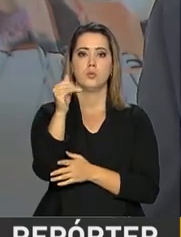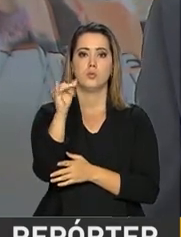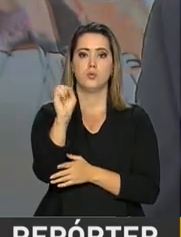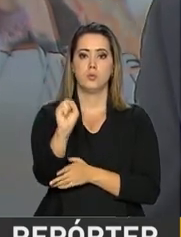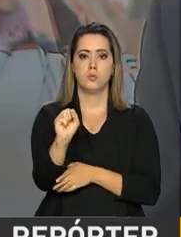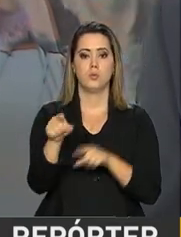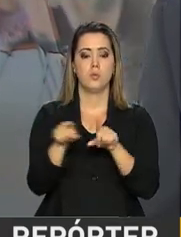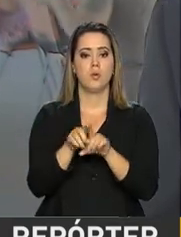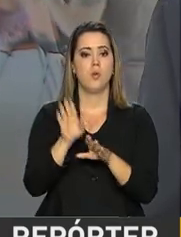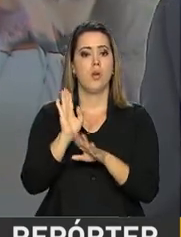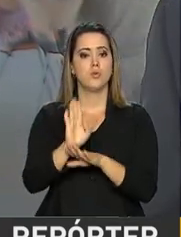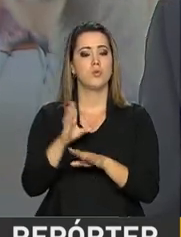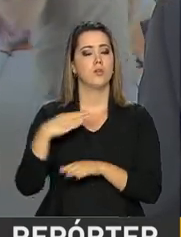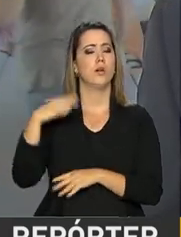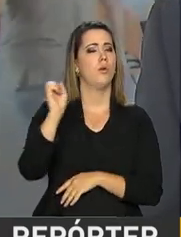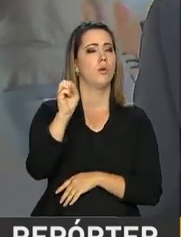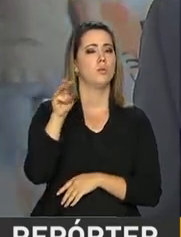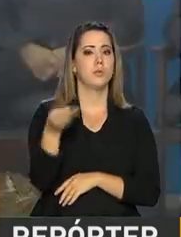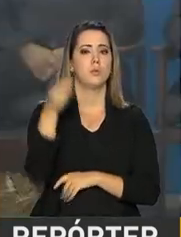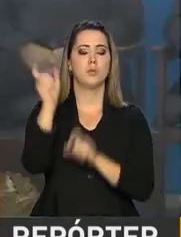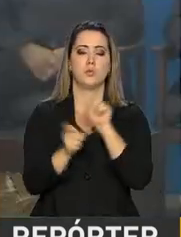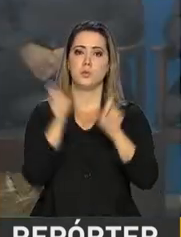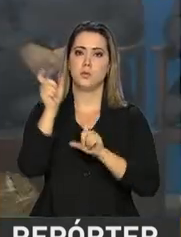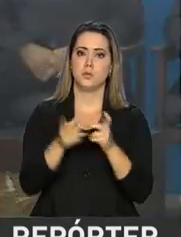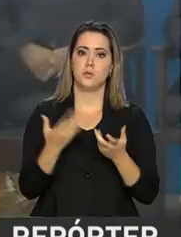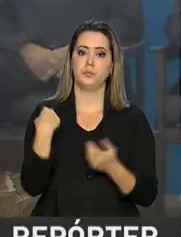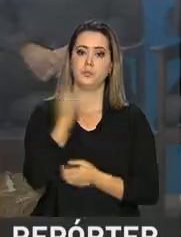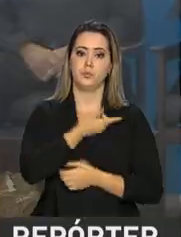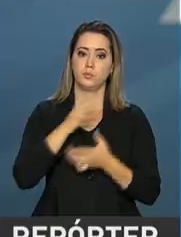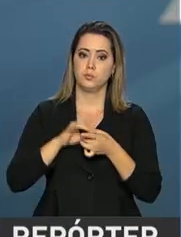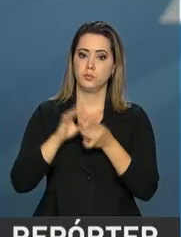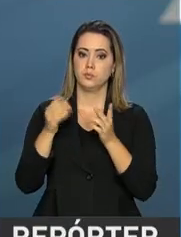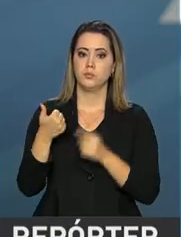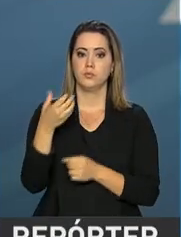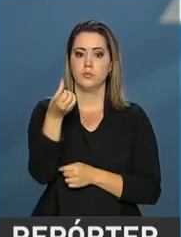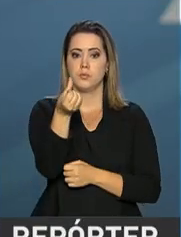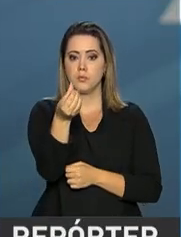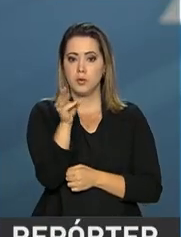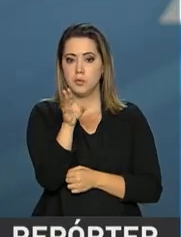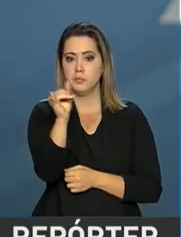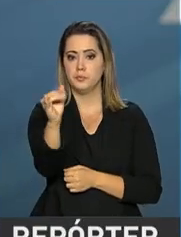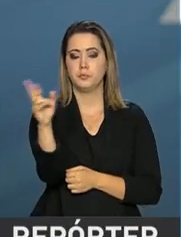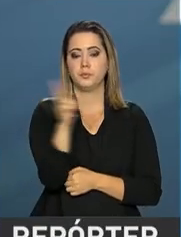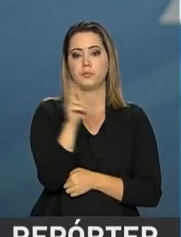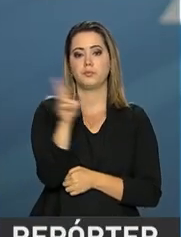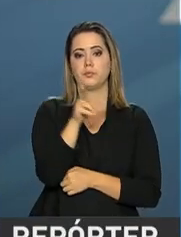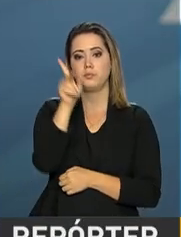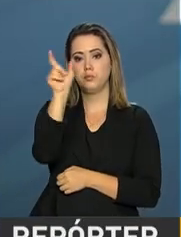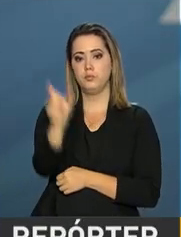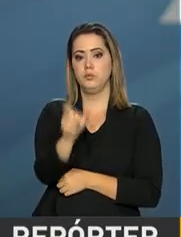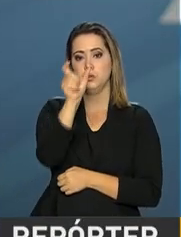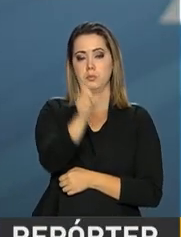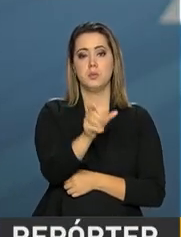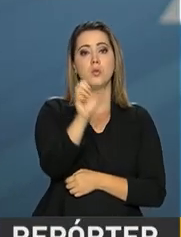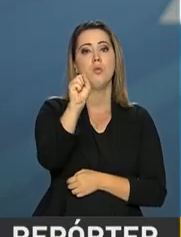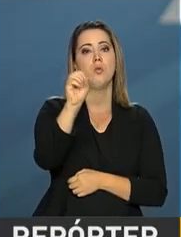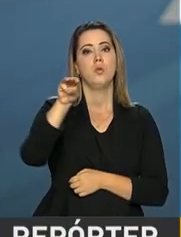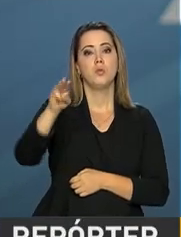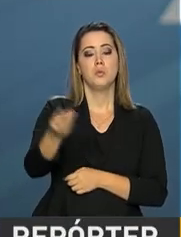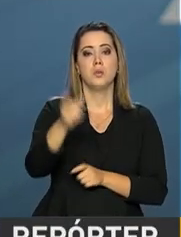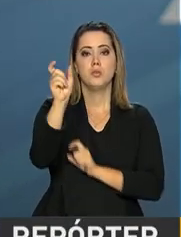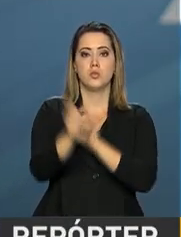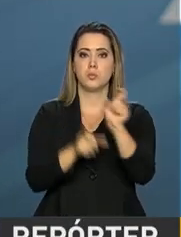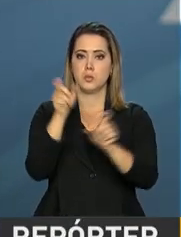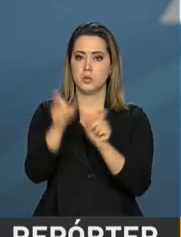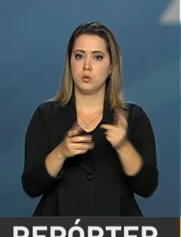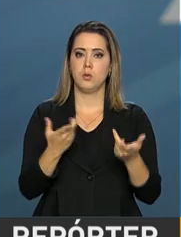beneficiar quase 8 milhões de pessoas. Vamos liberar 16 bilhões de reais para 8 milhões de